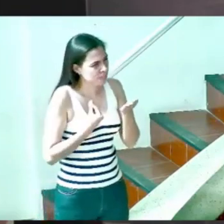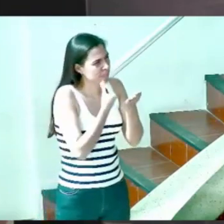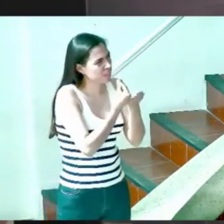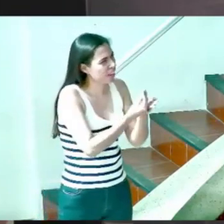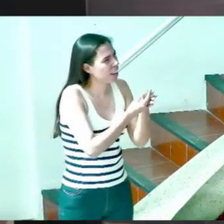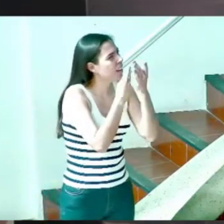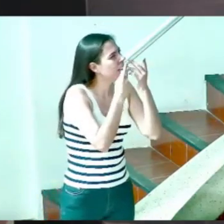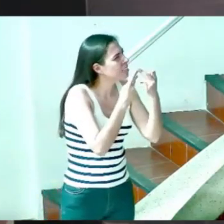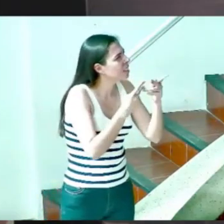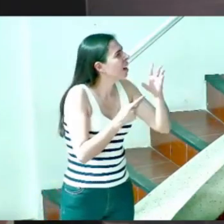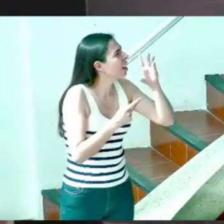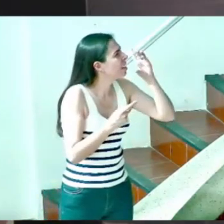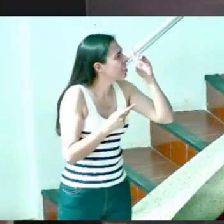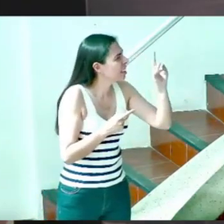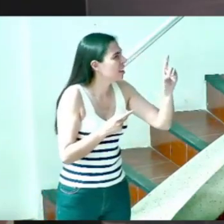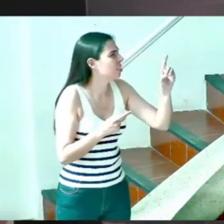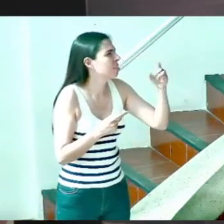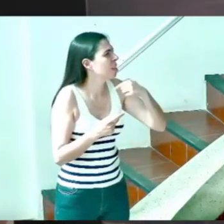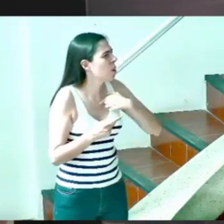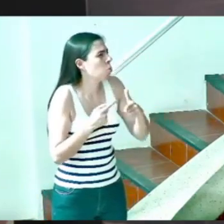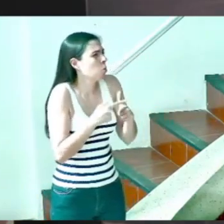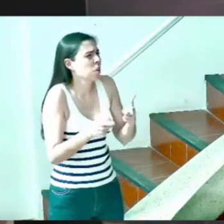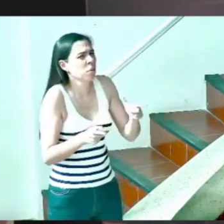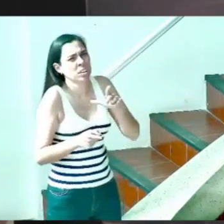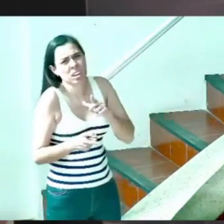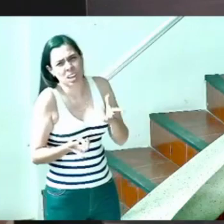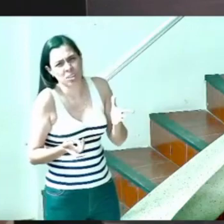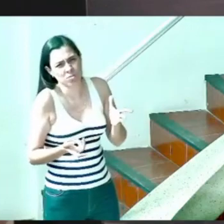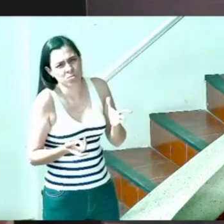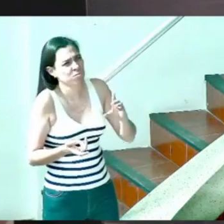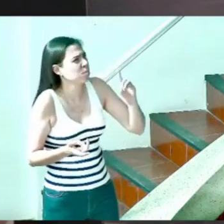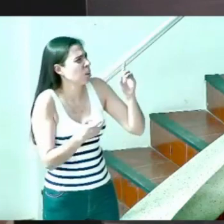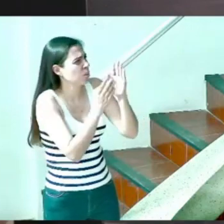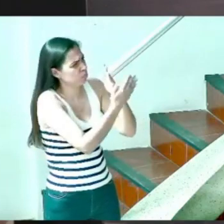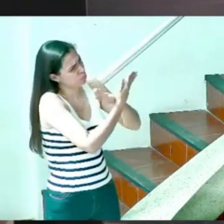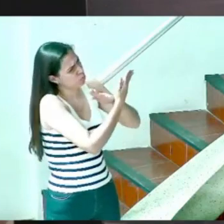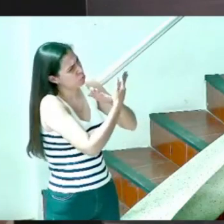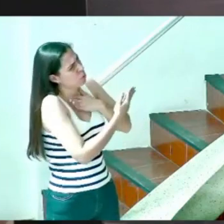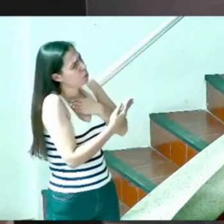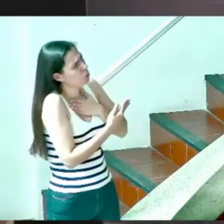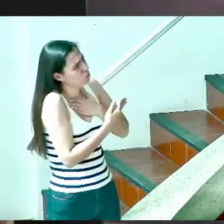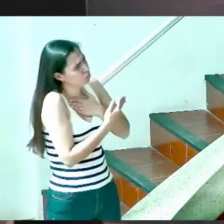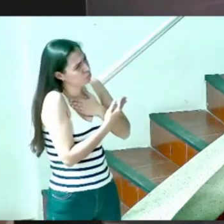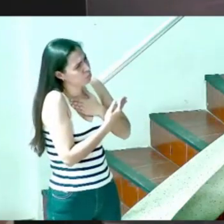as suas tristezas, as suas lutas, as suas dificuldades.